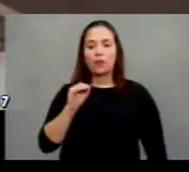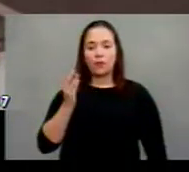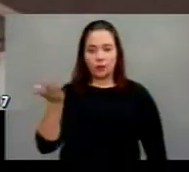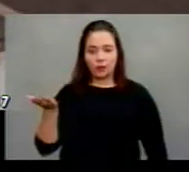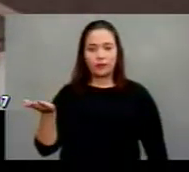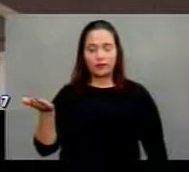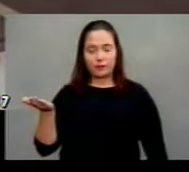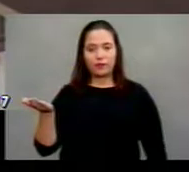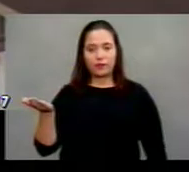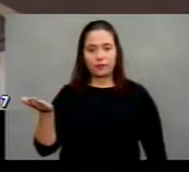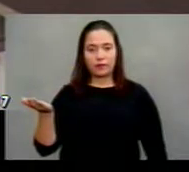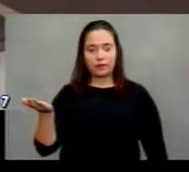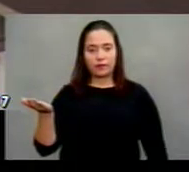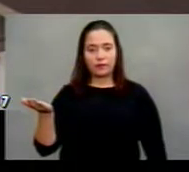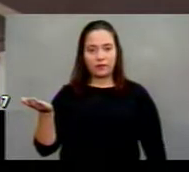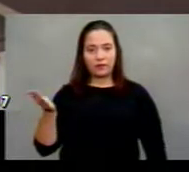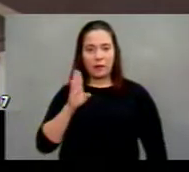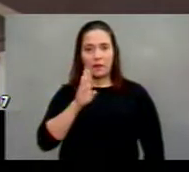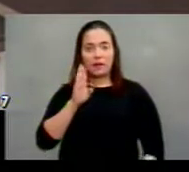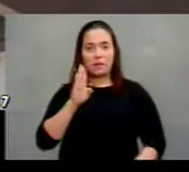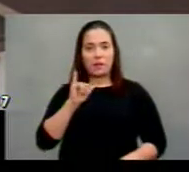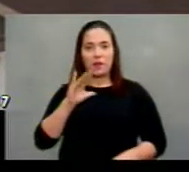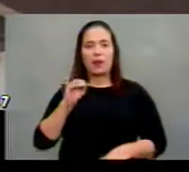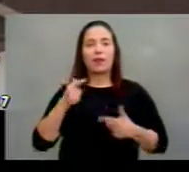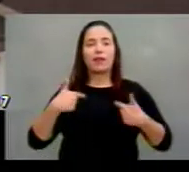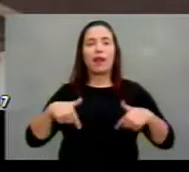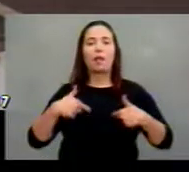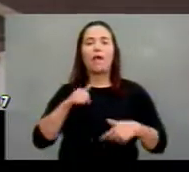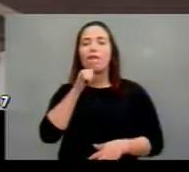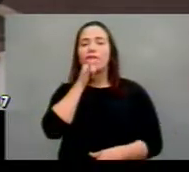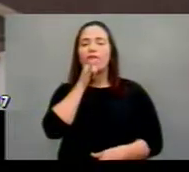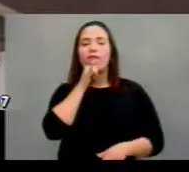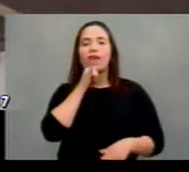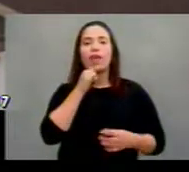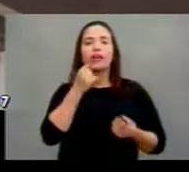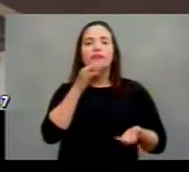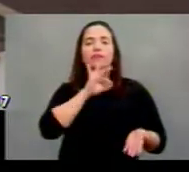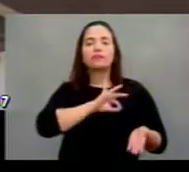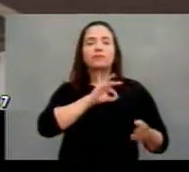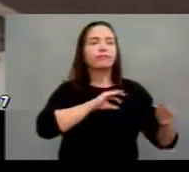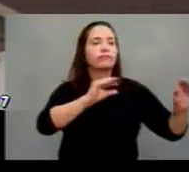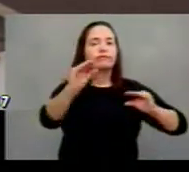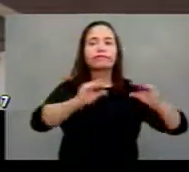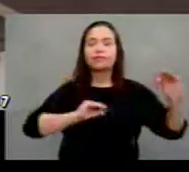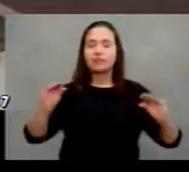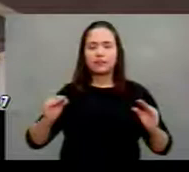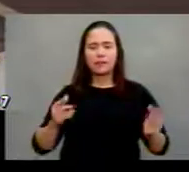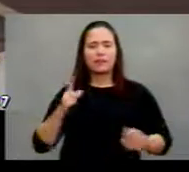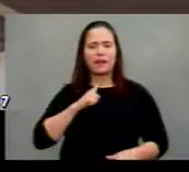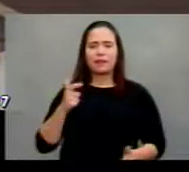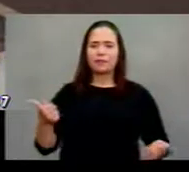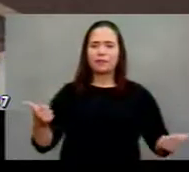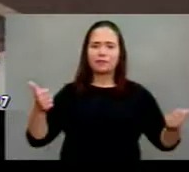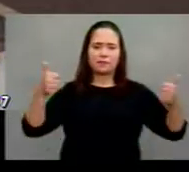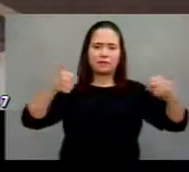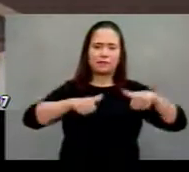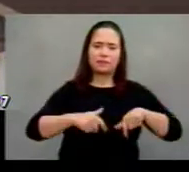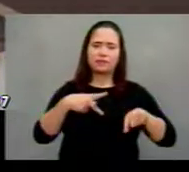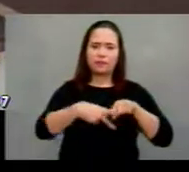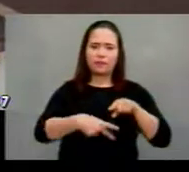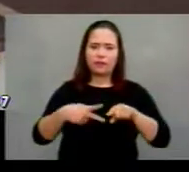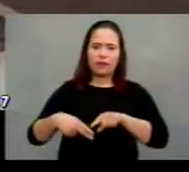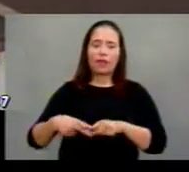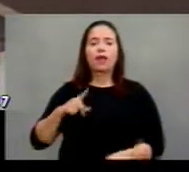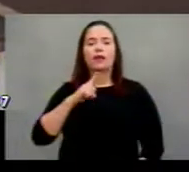do bico. Portanto, nós temos uma série de retrocessos. Já falei do trabalho